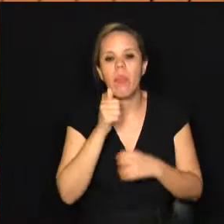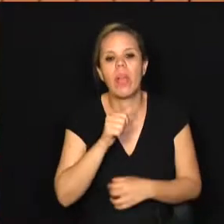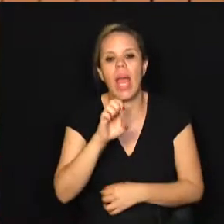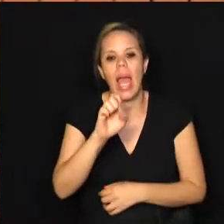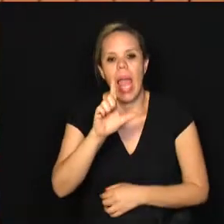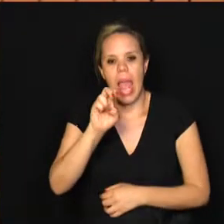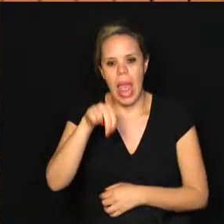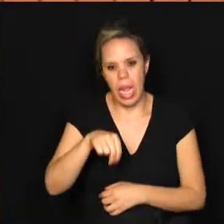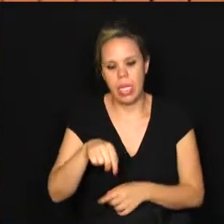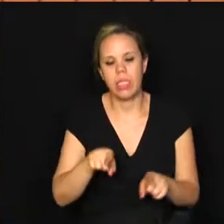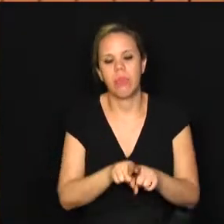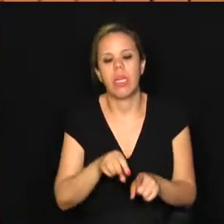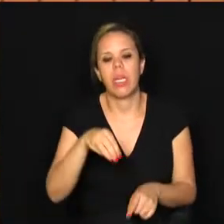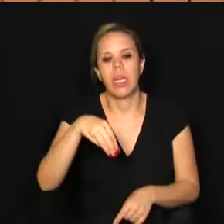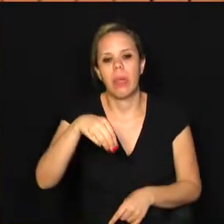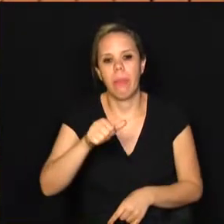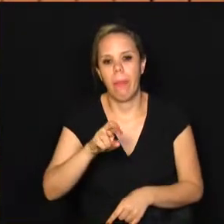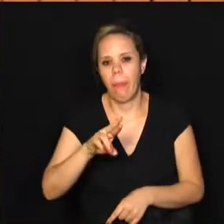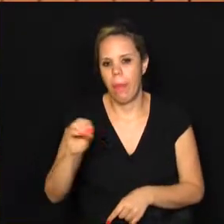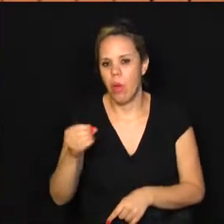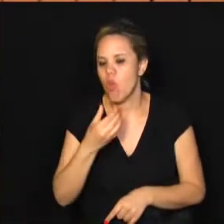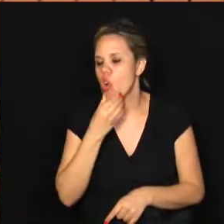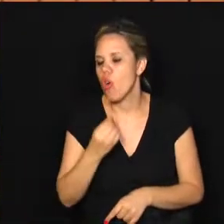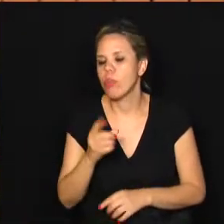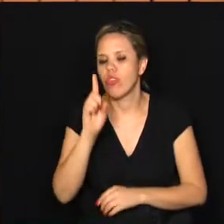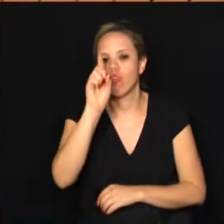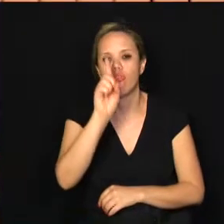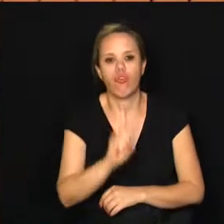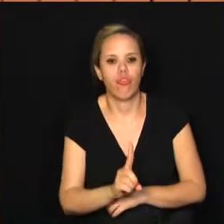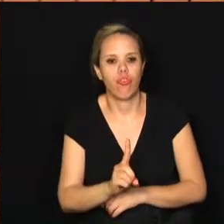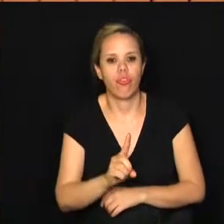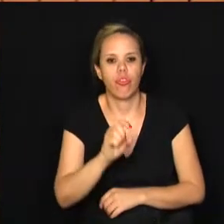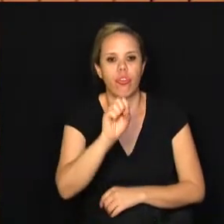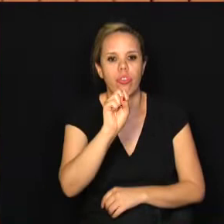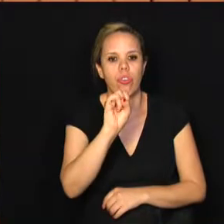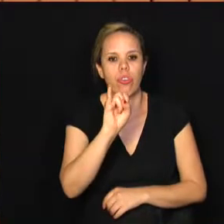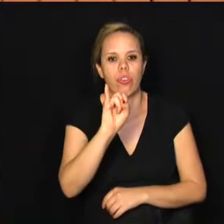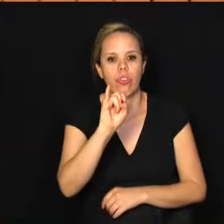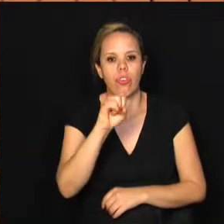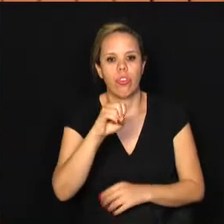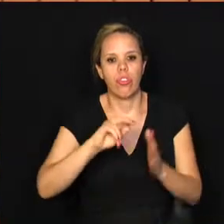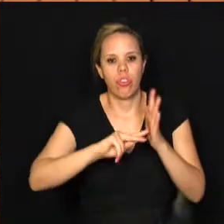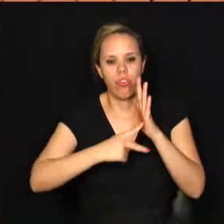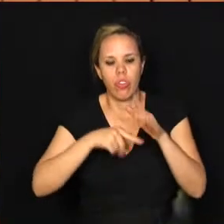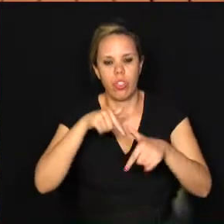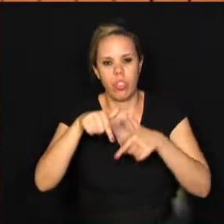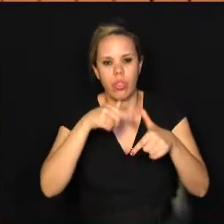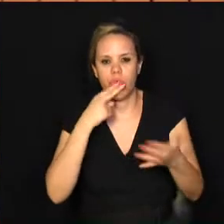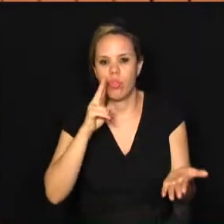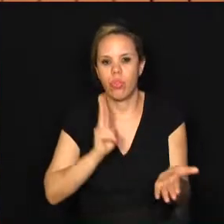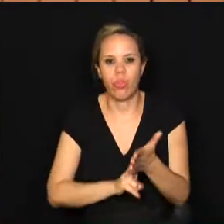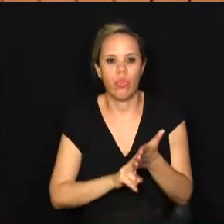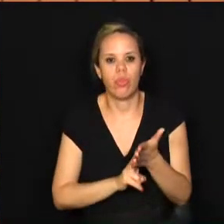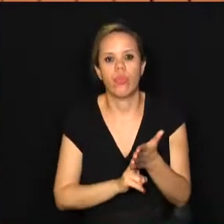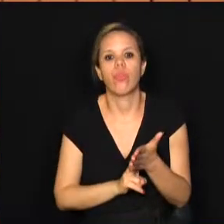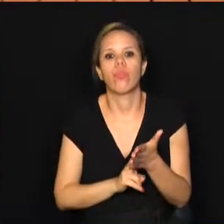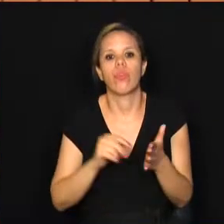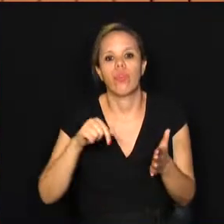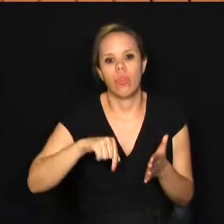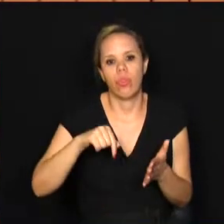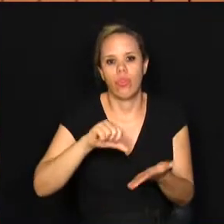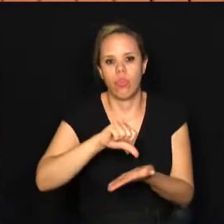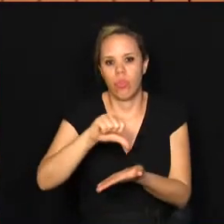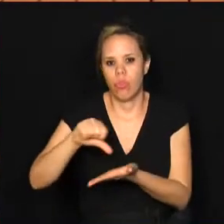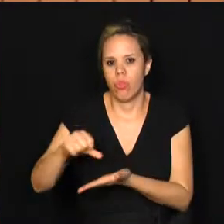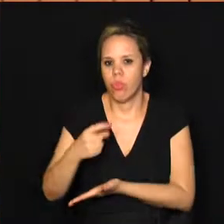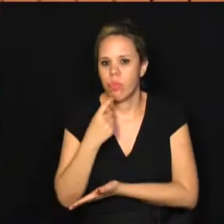também o Mauro Aparecido Ramos, que é diretor do Sintec, o Sindicato dos Trabalhadores do Correio, aqui da nossa região